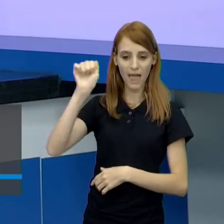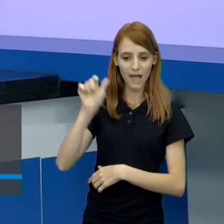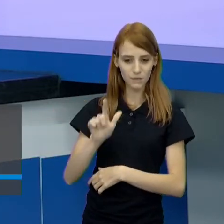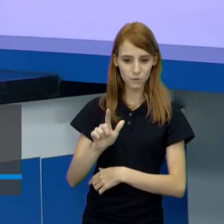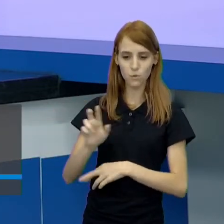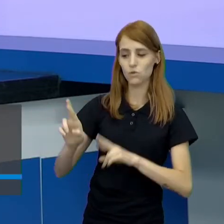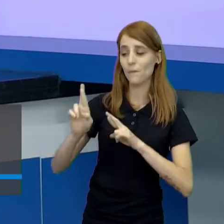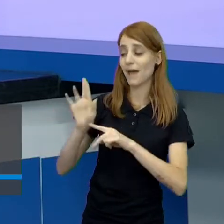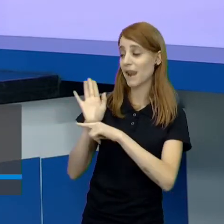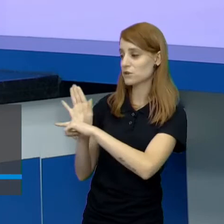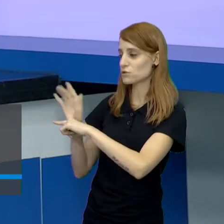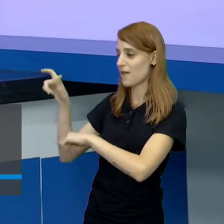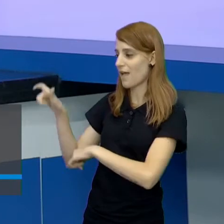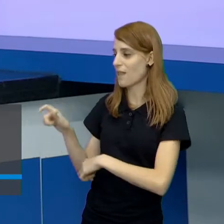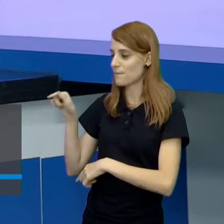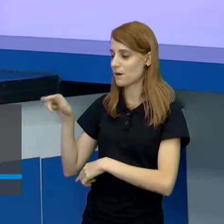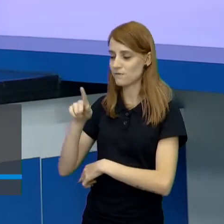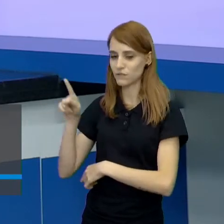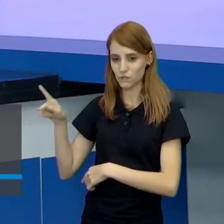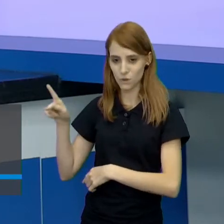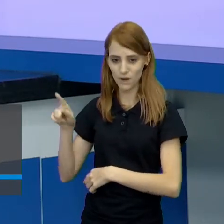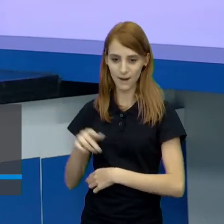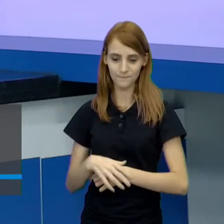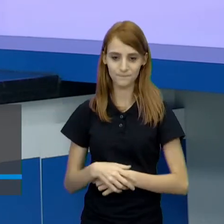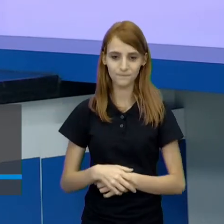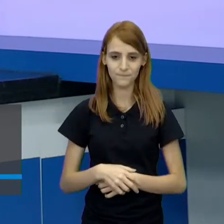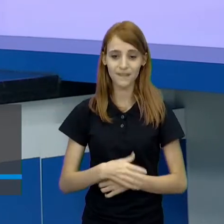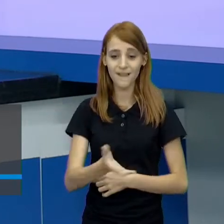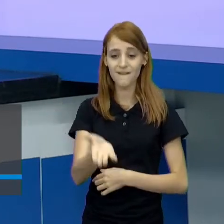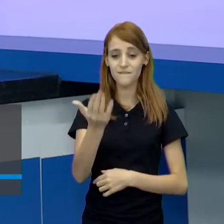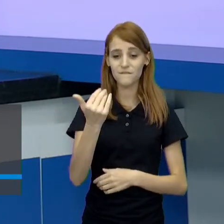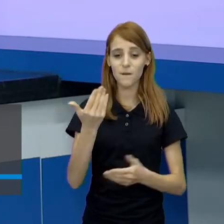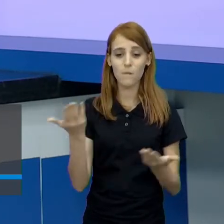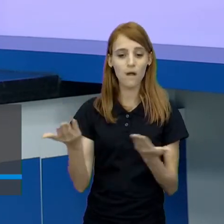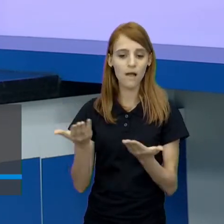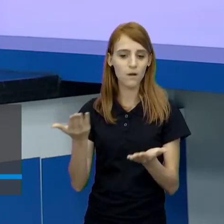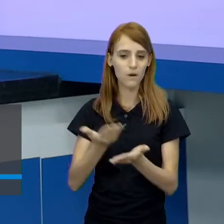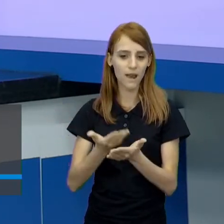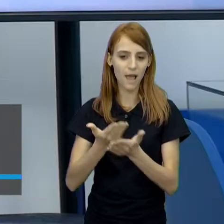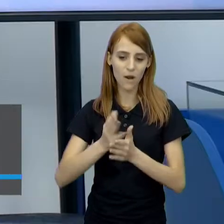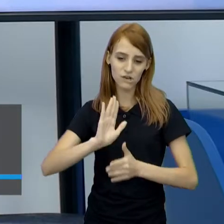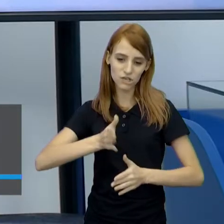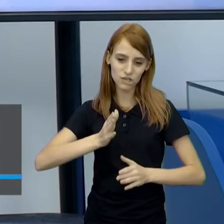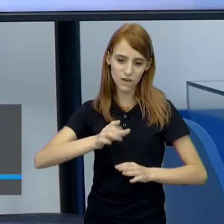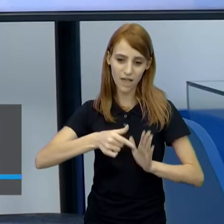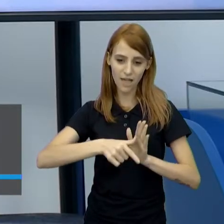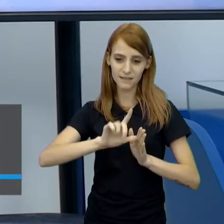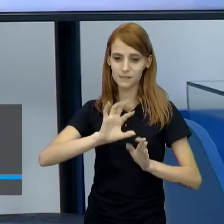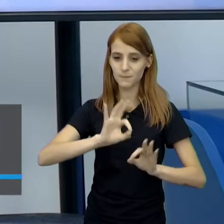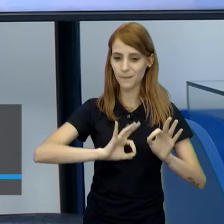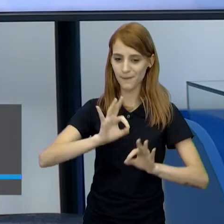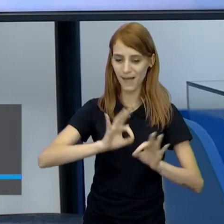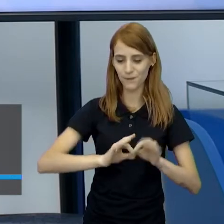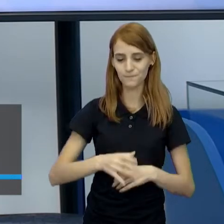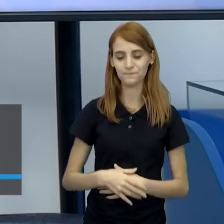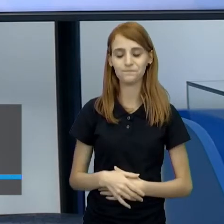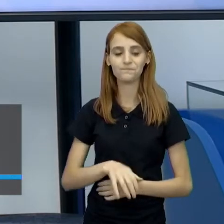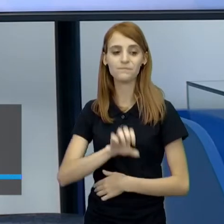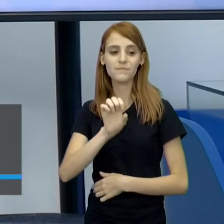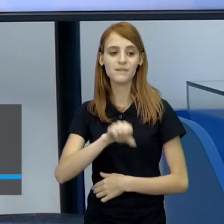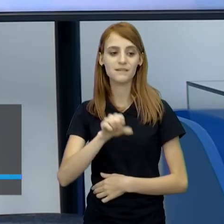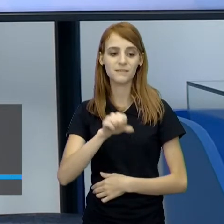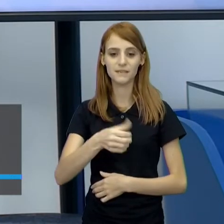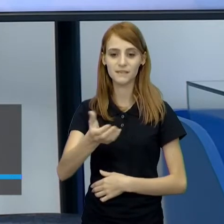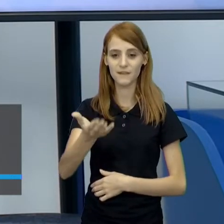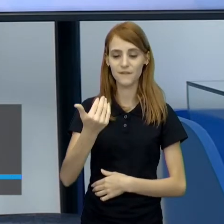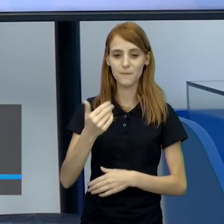na aula de hoje, tá bom? Então vamos lá, vamos fazer a aula aqui que ela foi bem preparada. Vamos lá então, gente. Então, a gente está aí na Semana